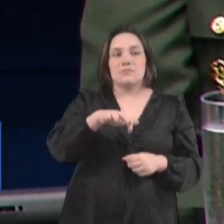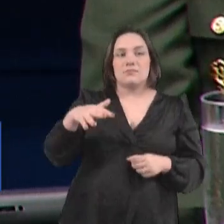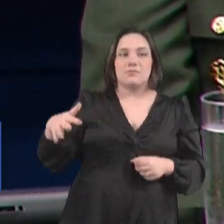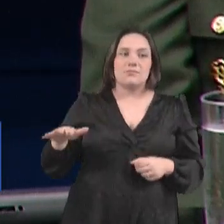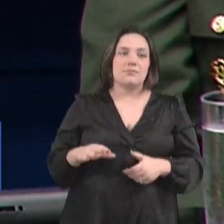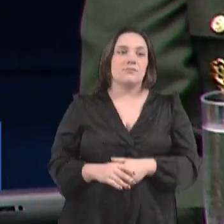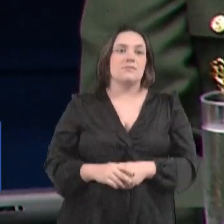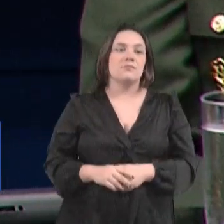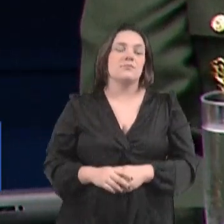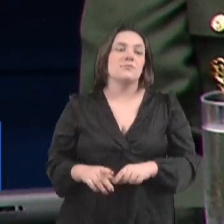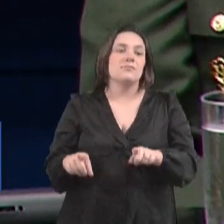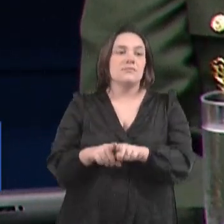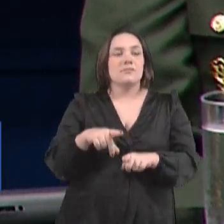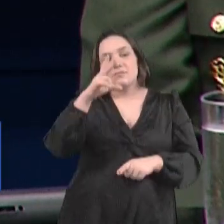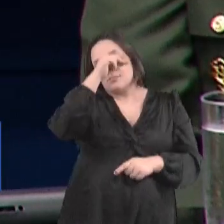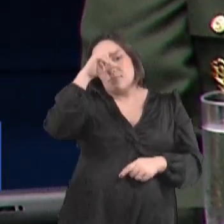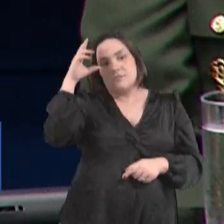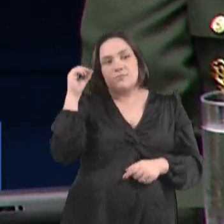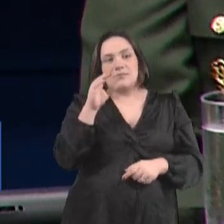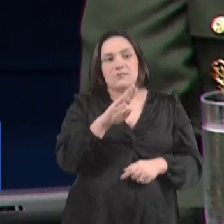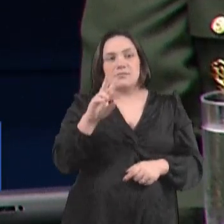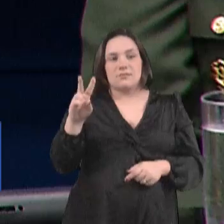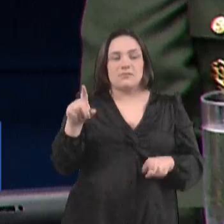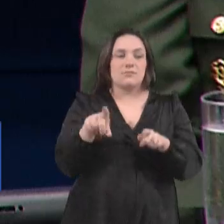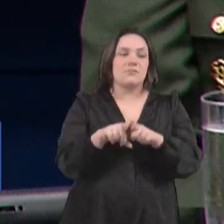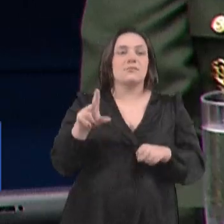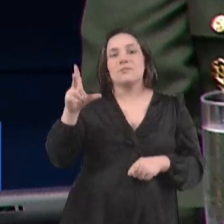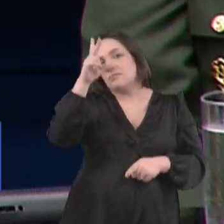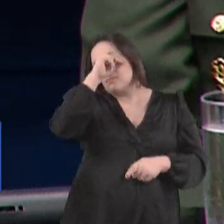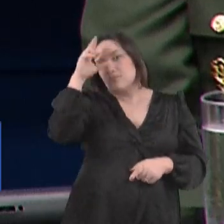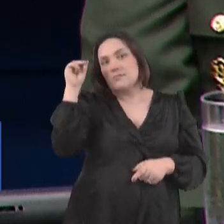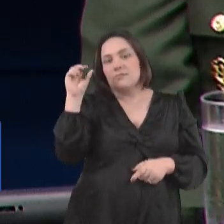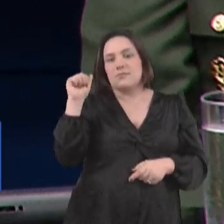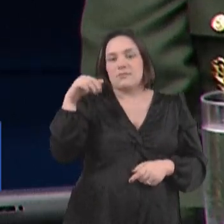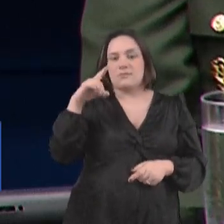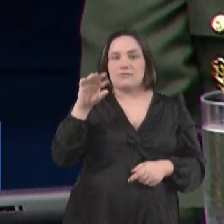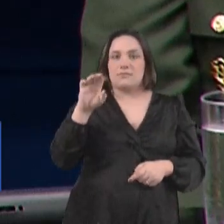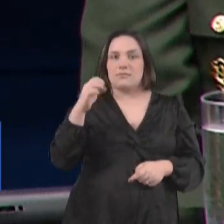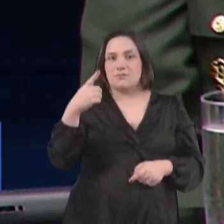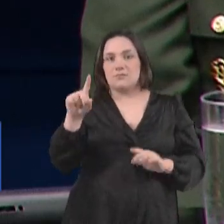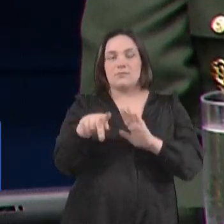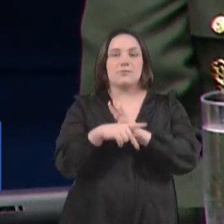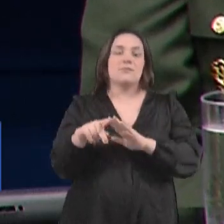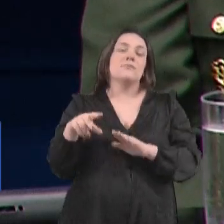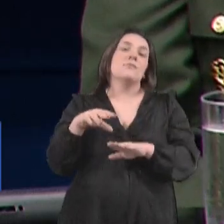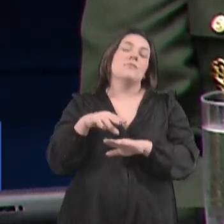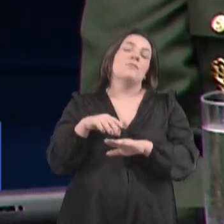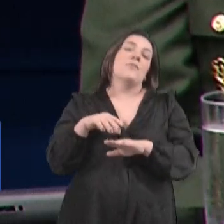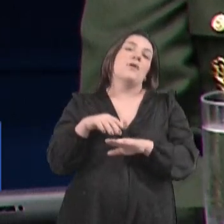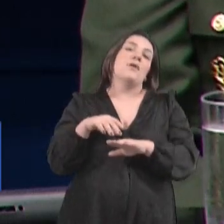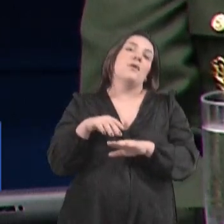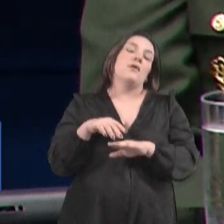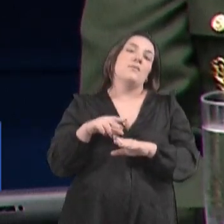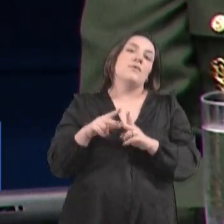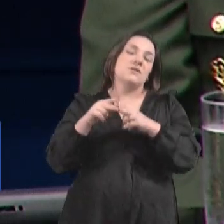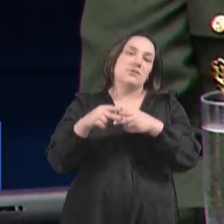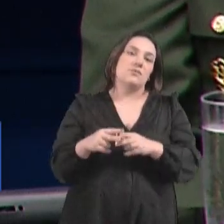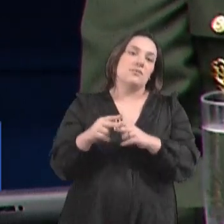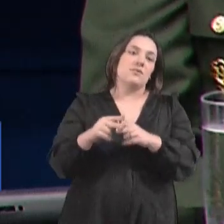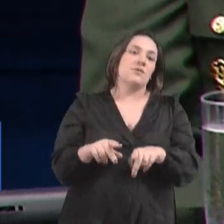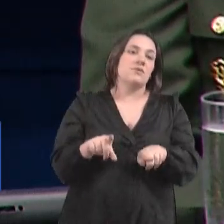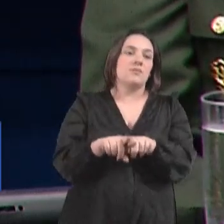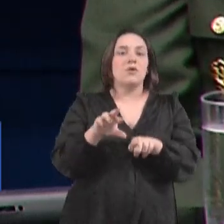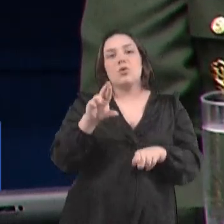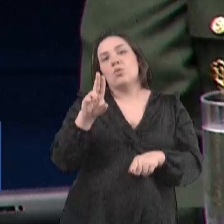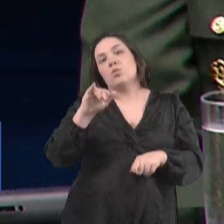da nossa Bela Vista, prefeito André de Nioaque e prefeito Guga de Jardim, cumprimentando